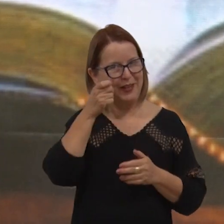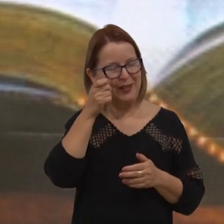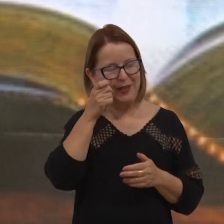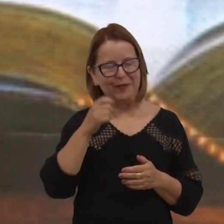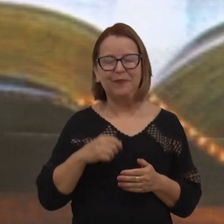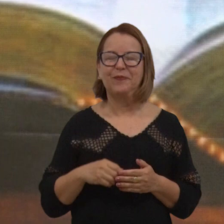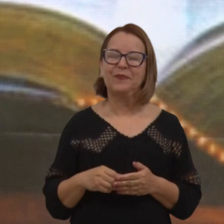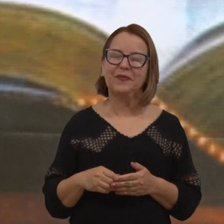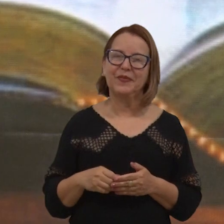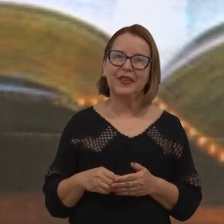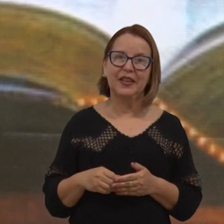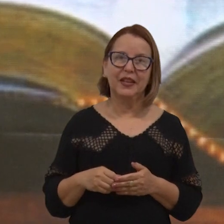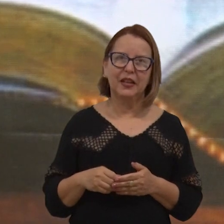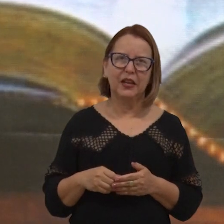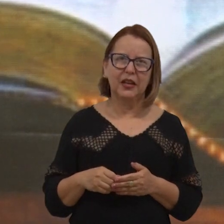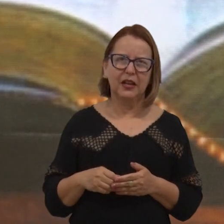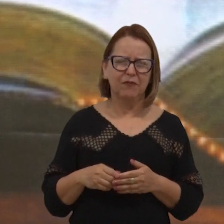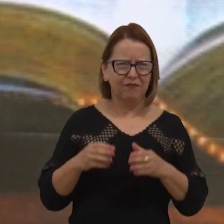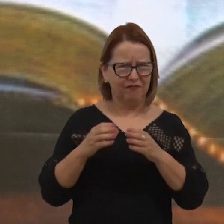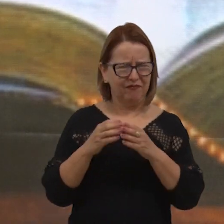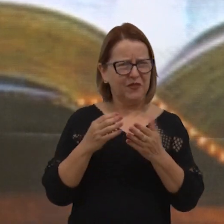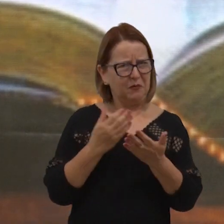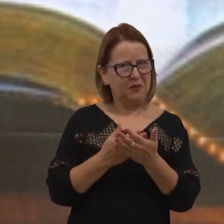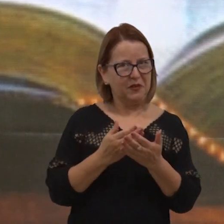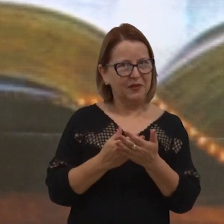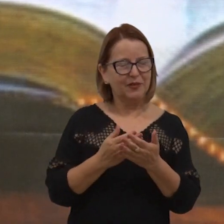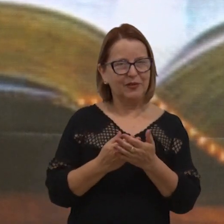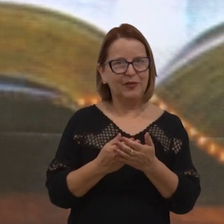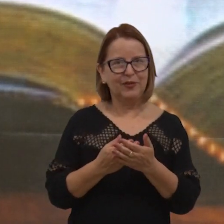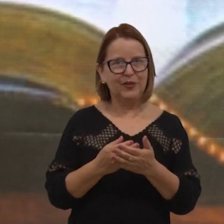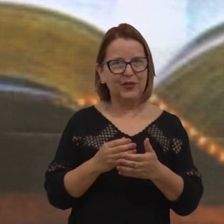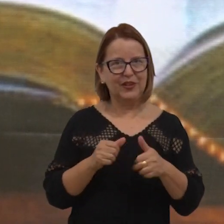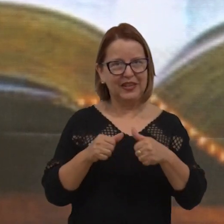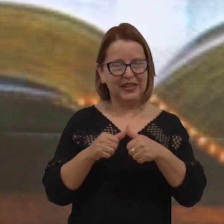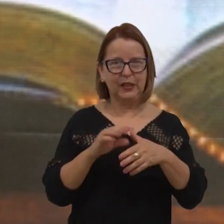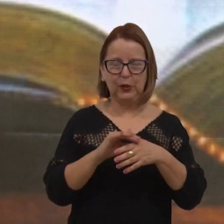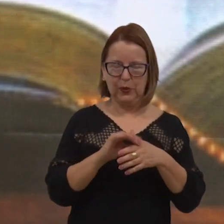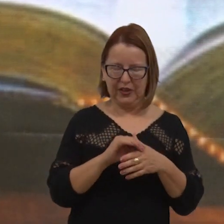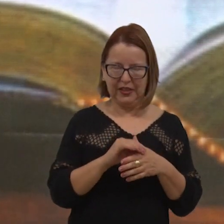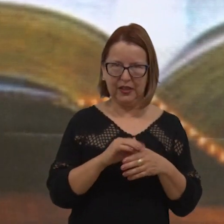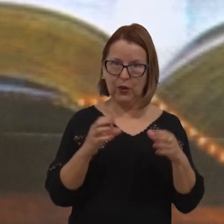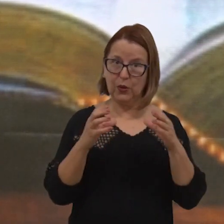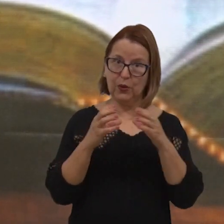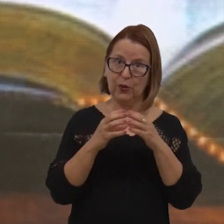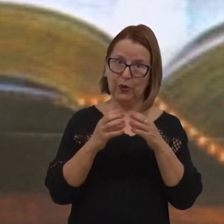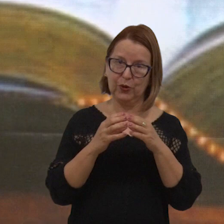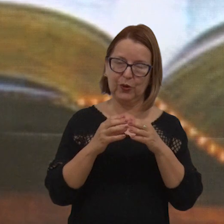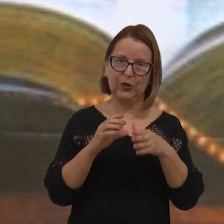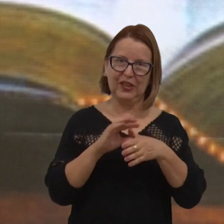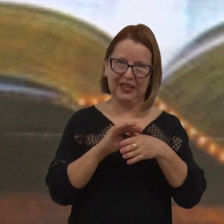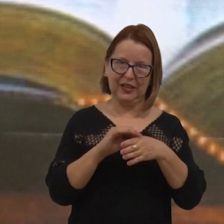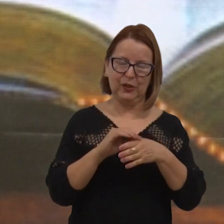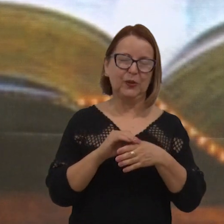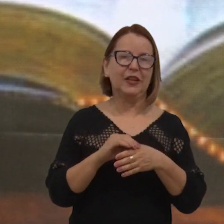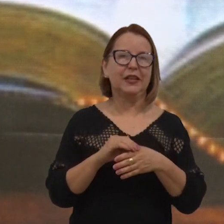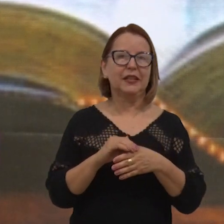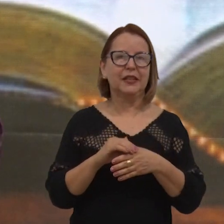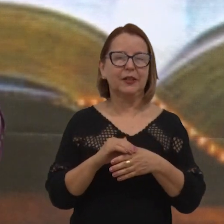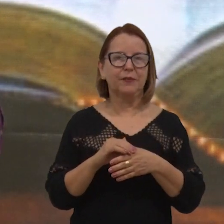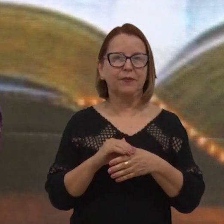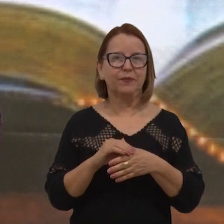Segundo o Núcleo de Estudos de Doenças Autoimunes, o conjunto das doenças